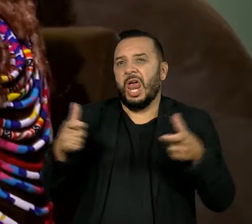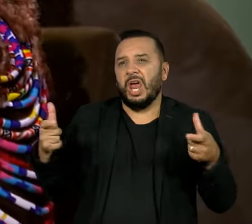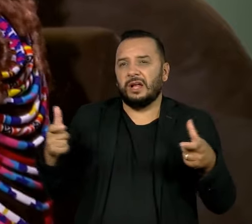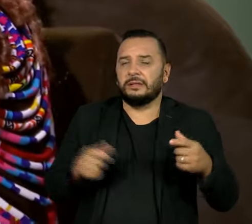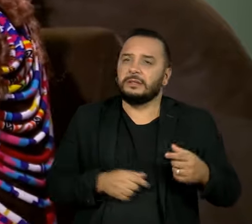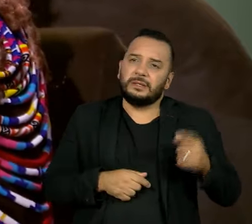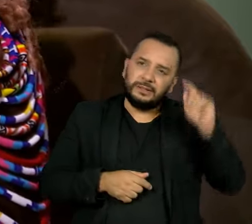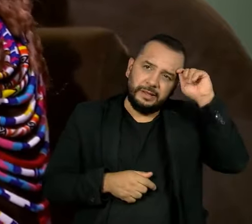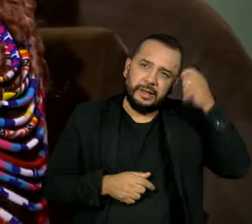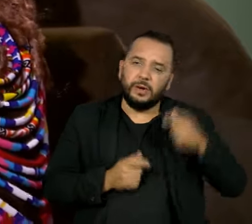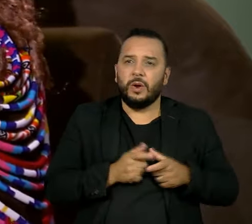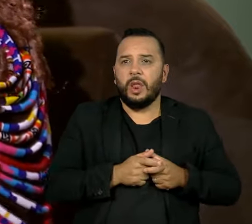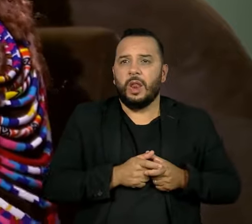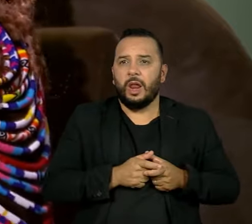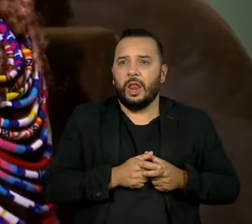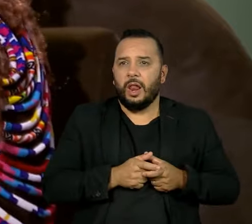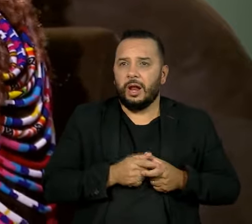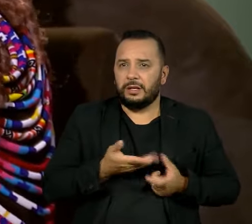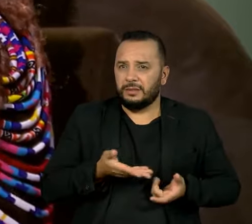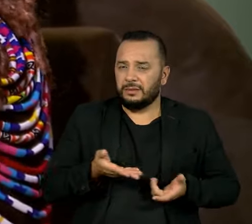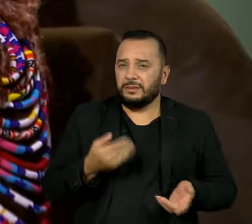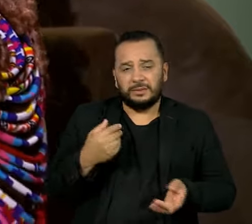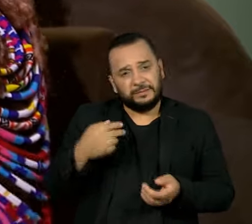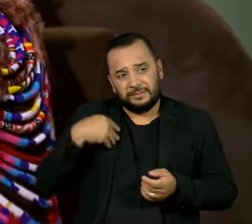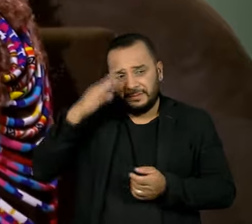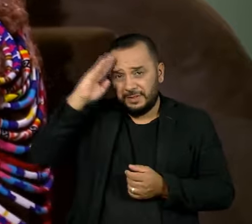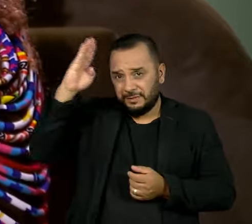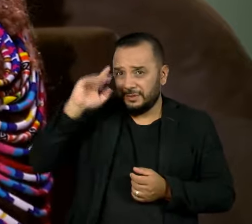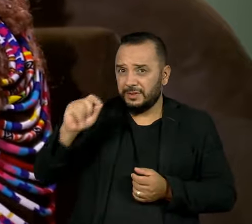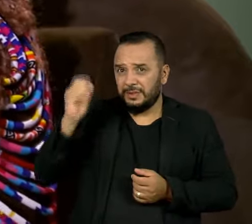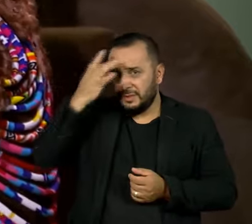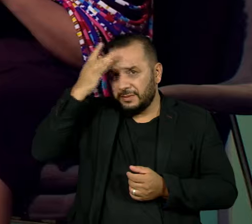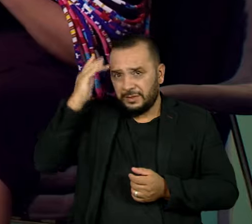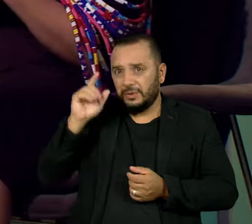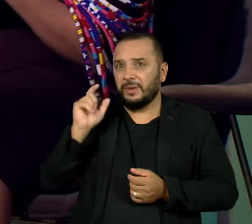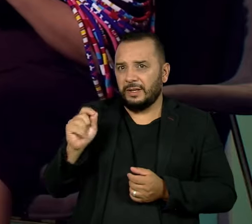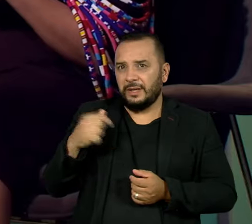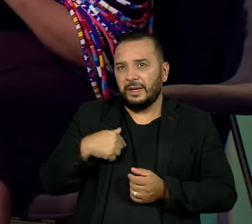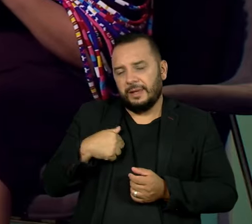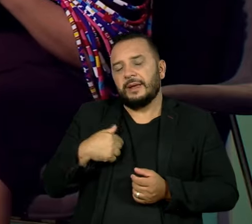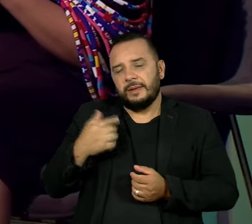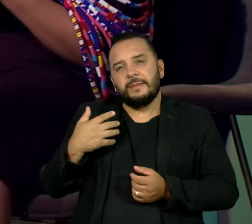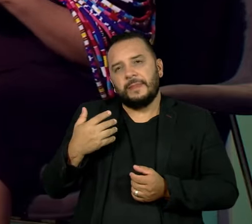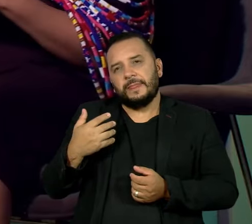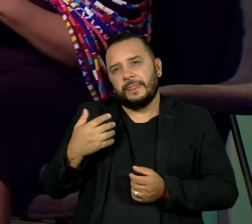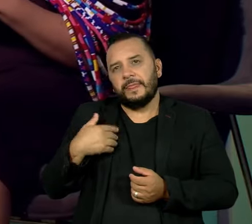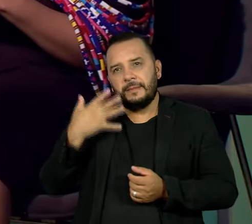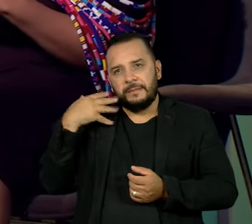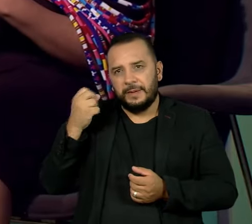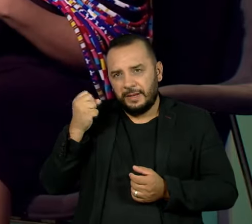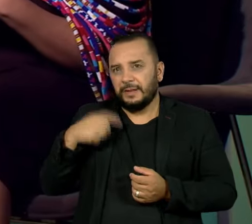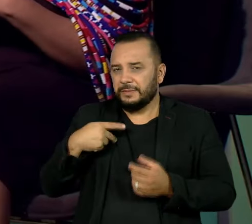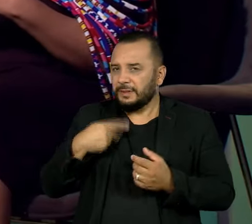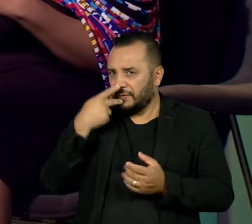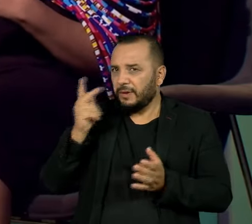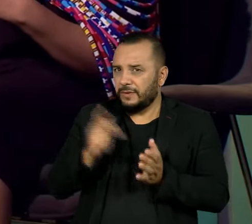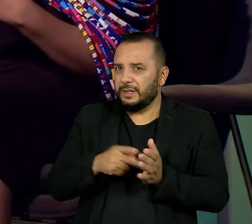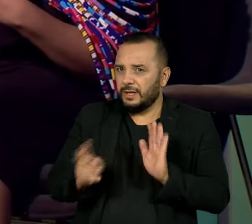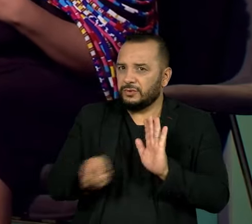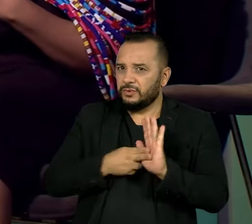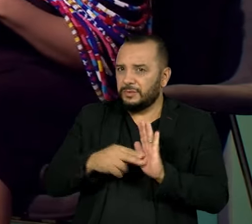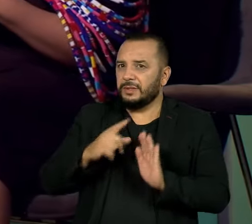é essencial que, especialmente as pessoas que estão nessas posições, tenham aqui a humildade, a honestidade de desenvolver